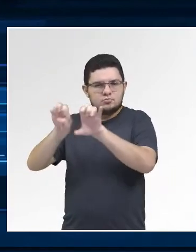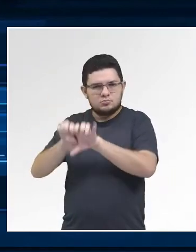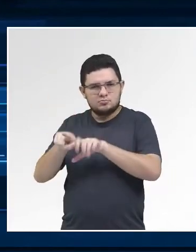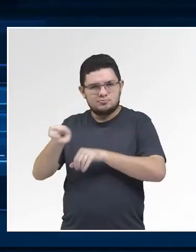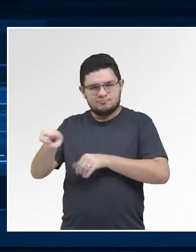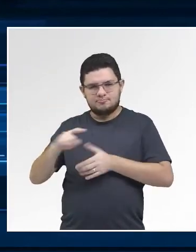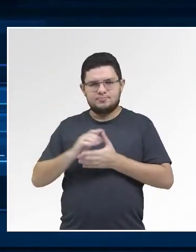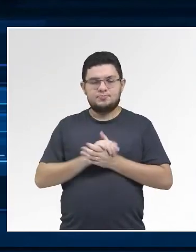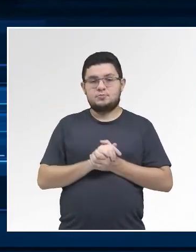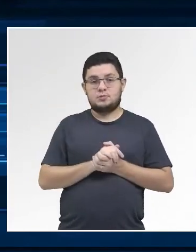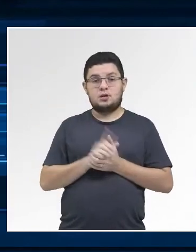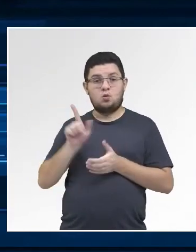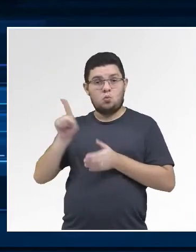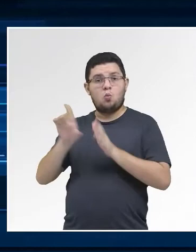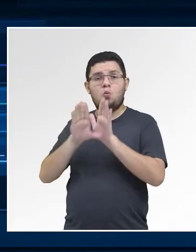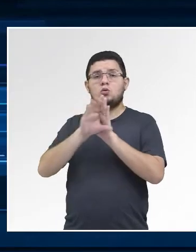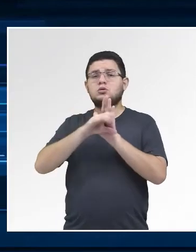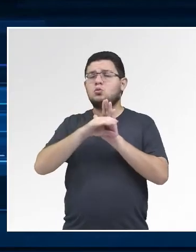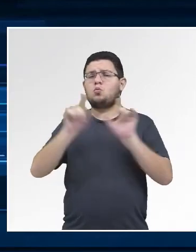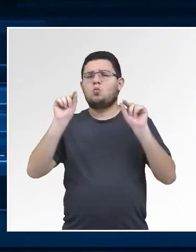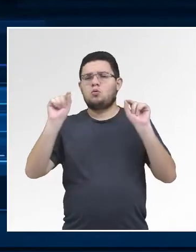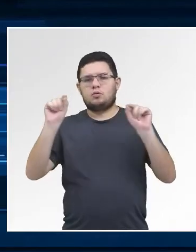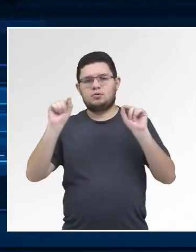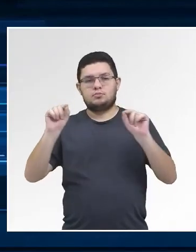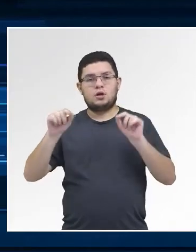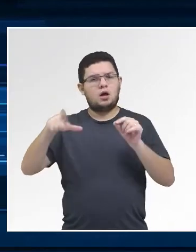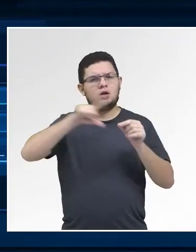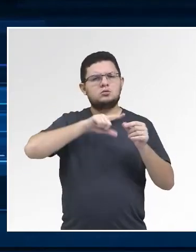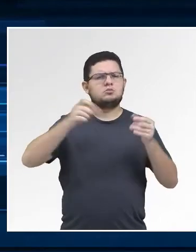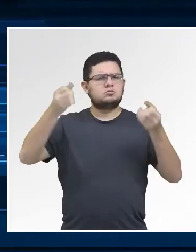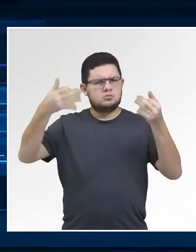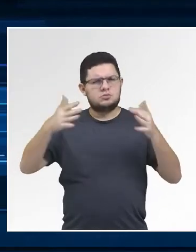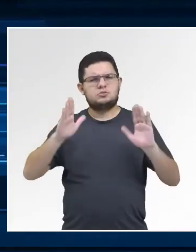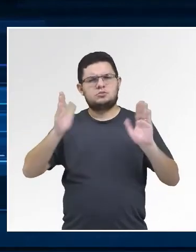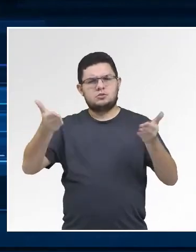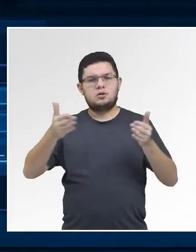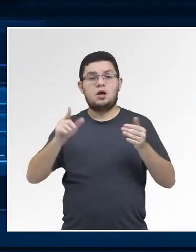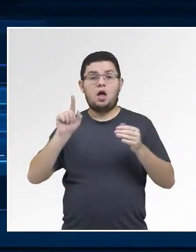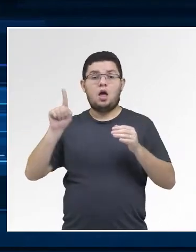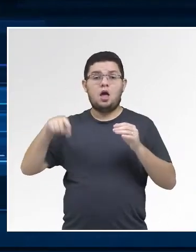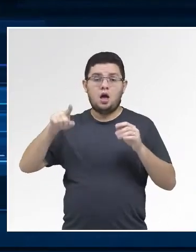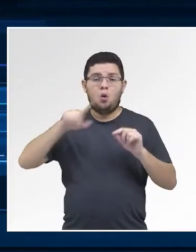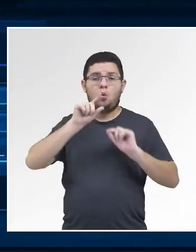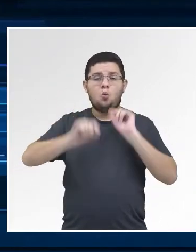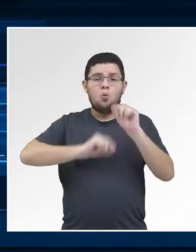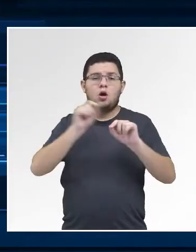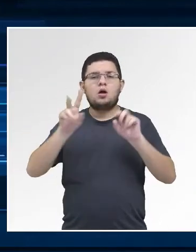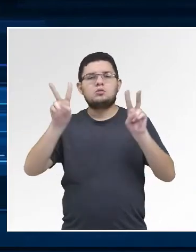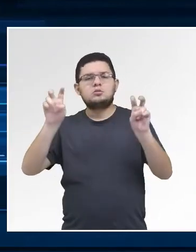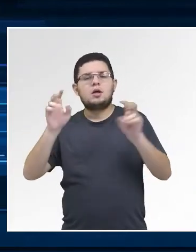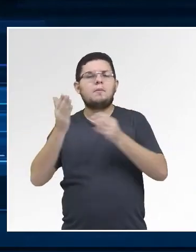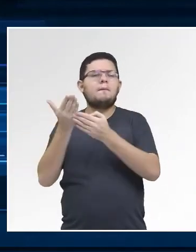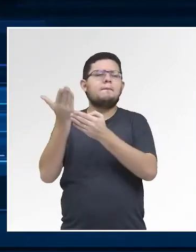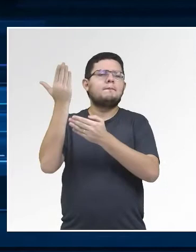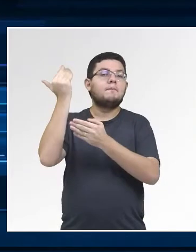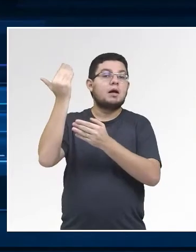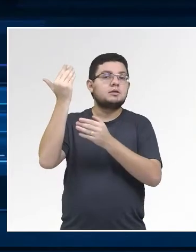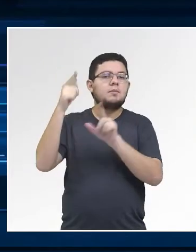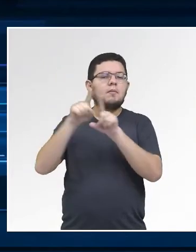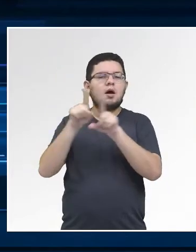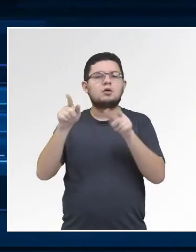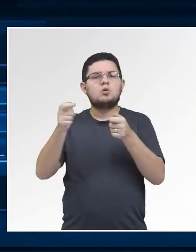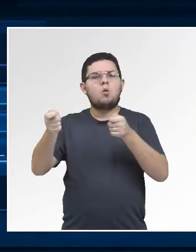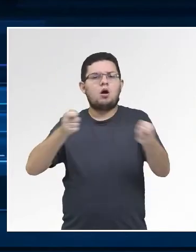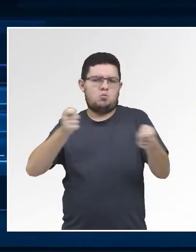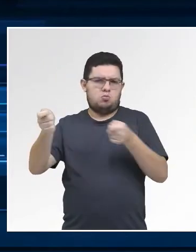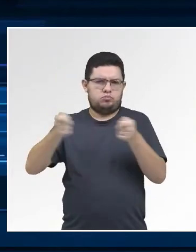O present perfect, como eu já havia falado anteriormente, é usado para falar sobre passado. Só que esse passado são ações, né,